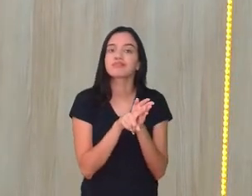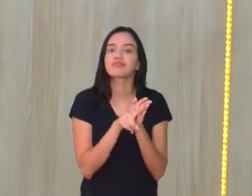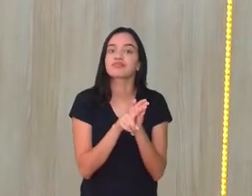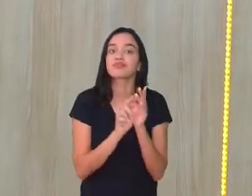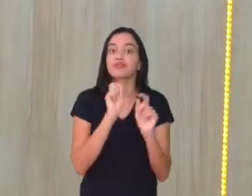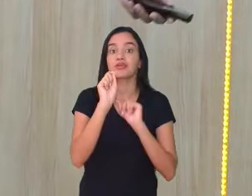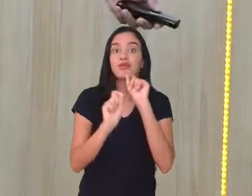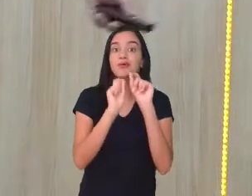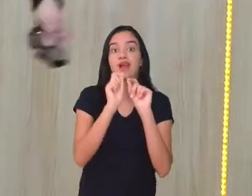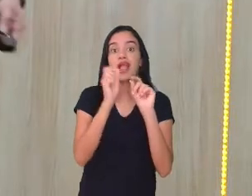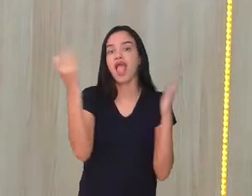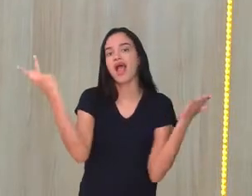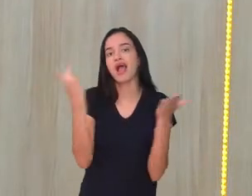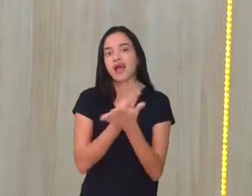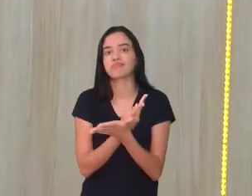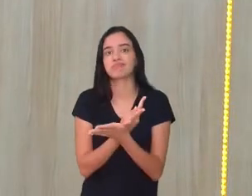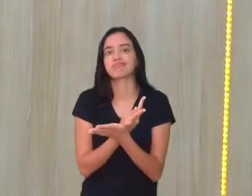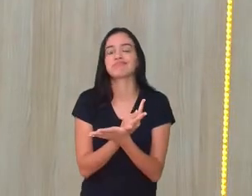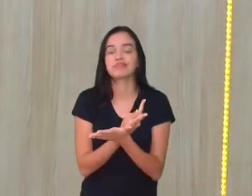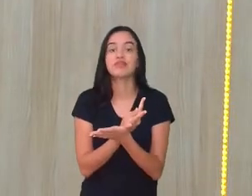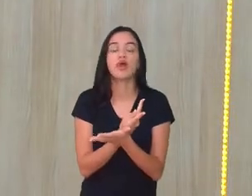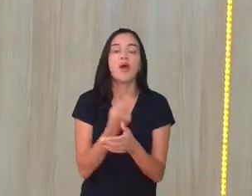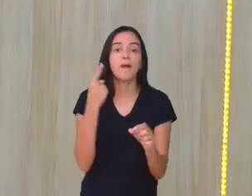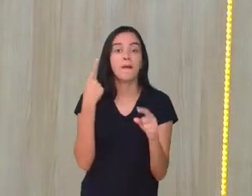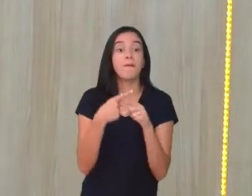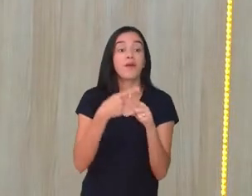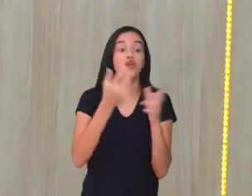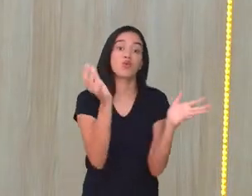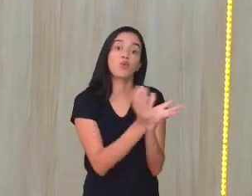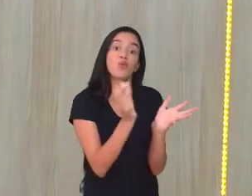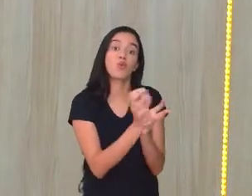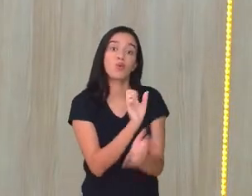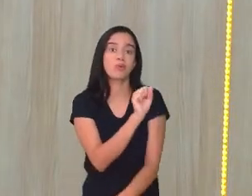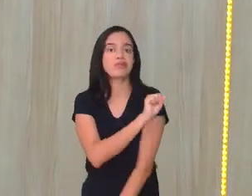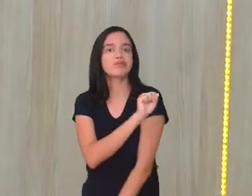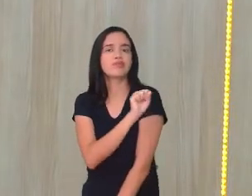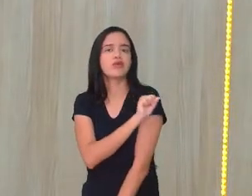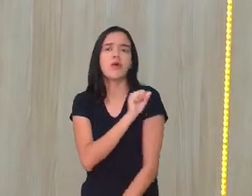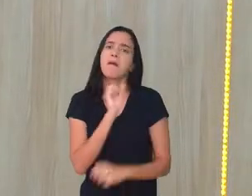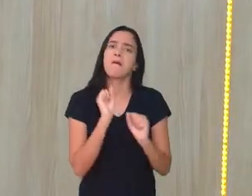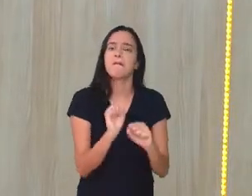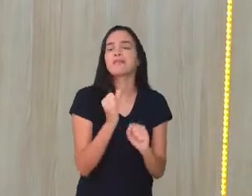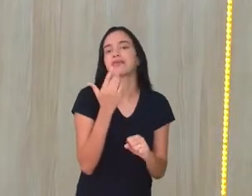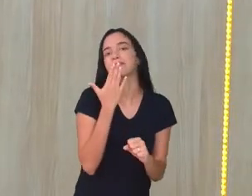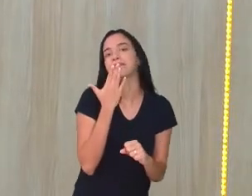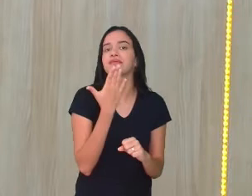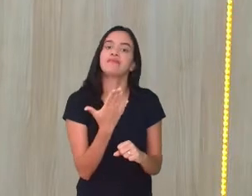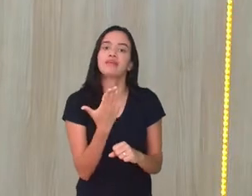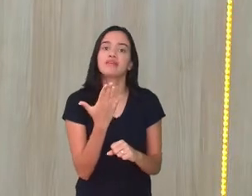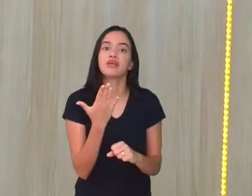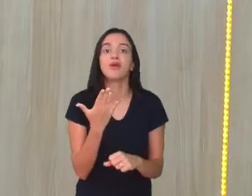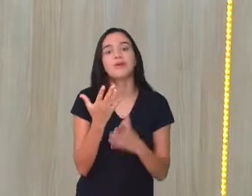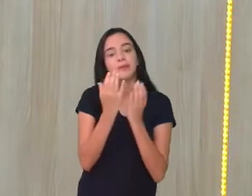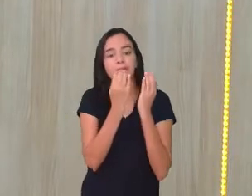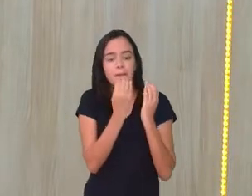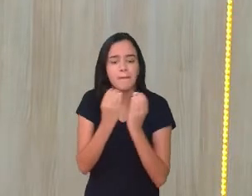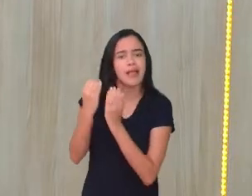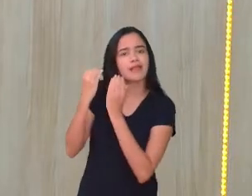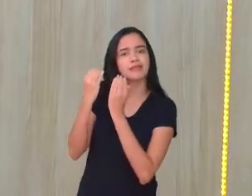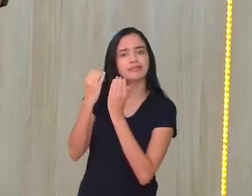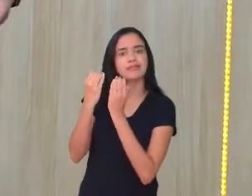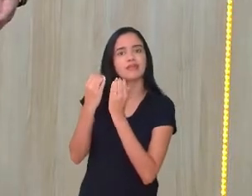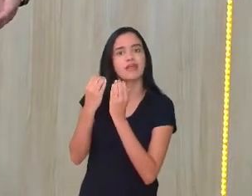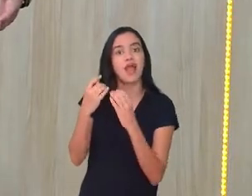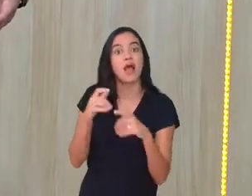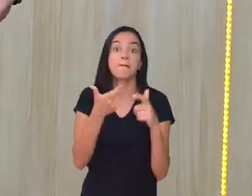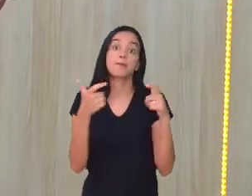quê? Incorreta, porque essa galera lá do oitavo A pode ter preferência por melancia, a sua